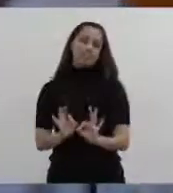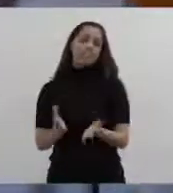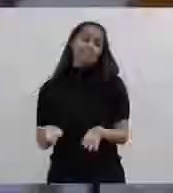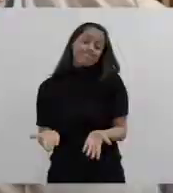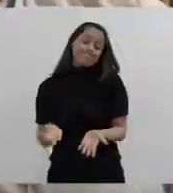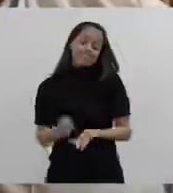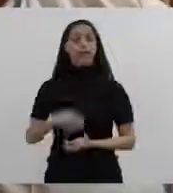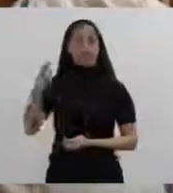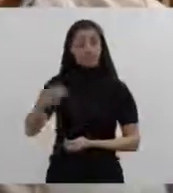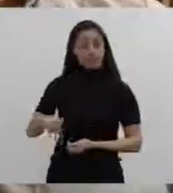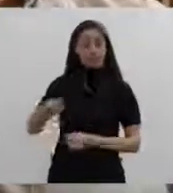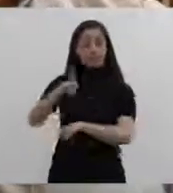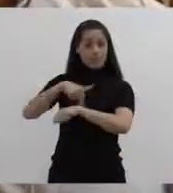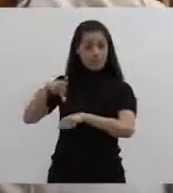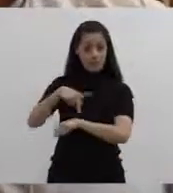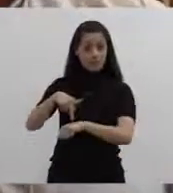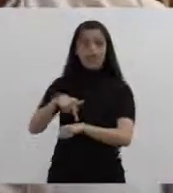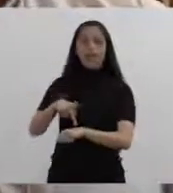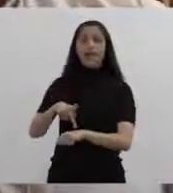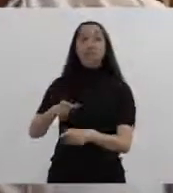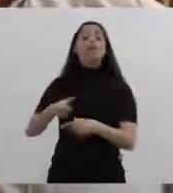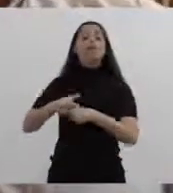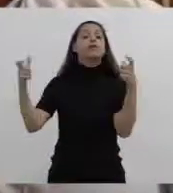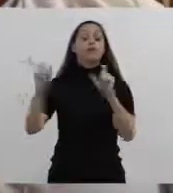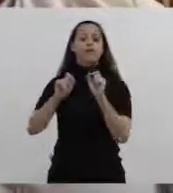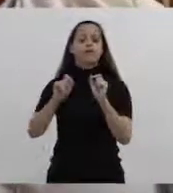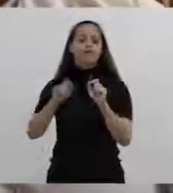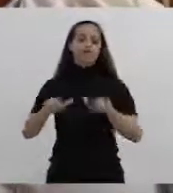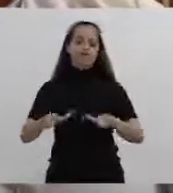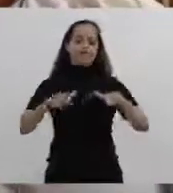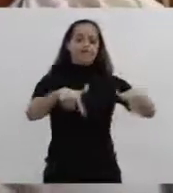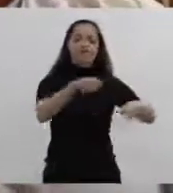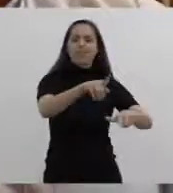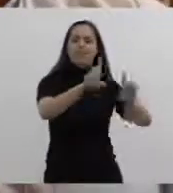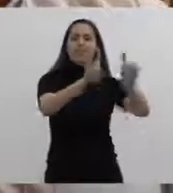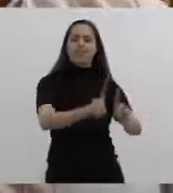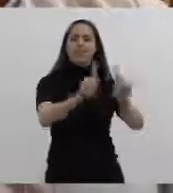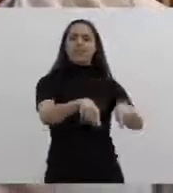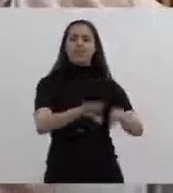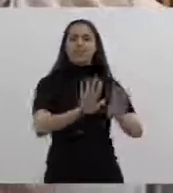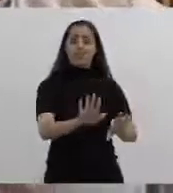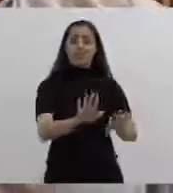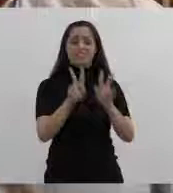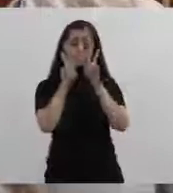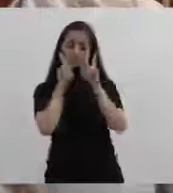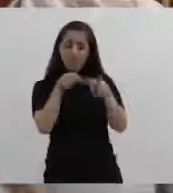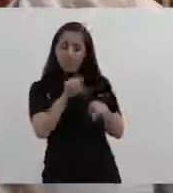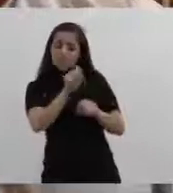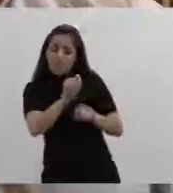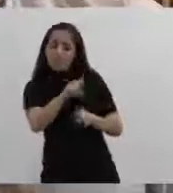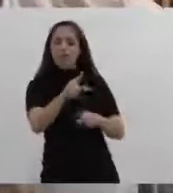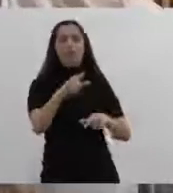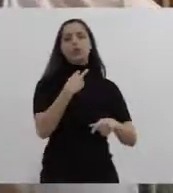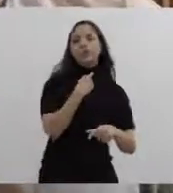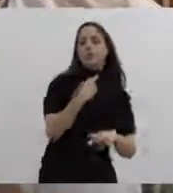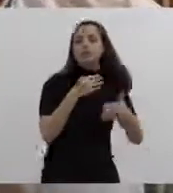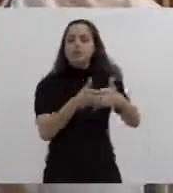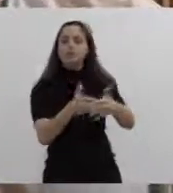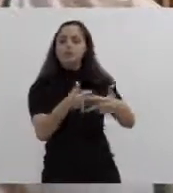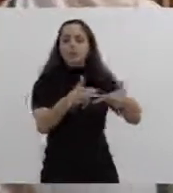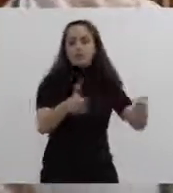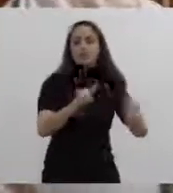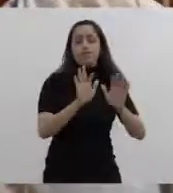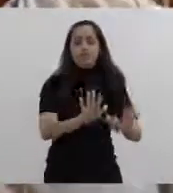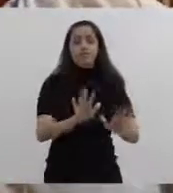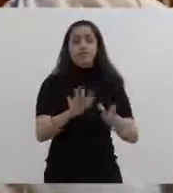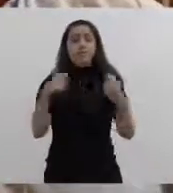esforço do que chegar até o fim e não encontrar essa recompensa. Max Gumanelli. Em nosso país, ainda são